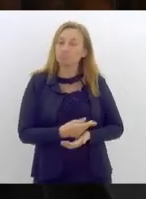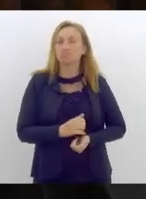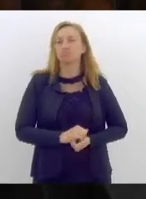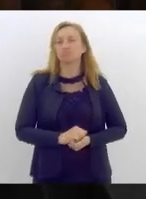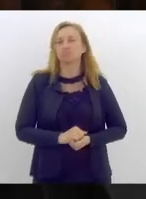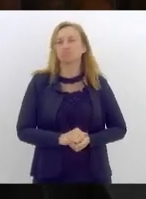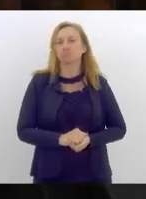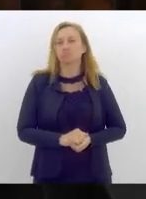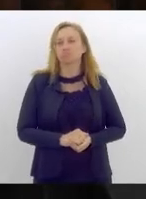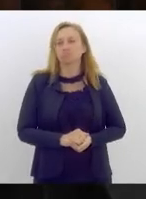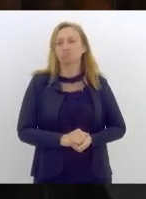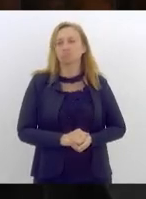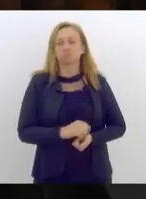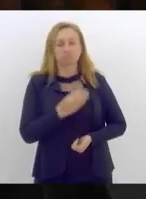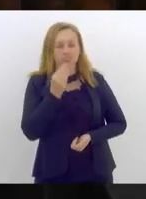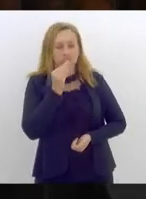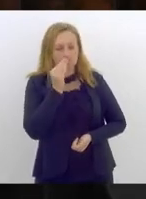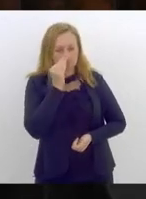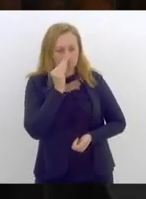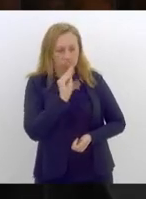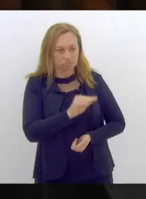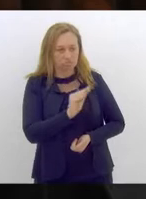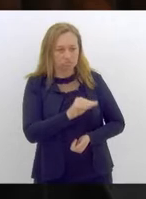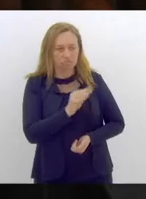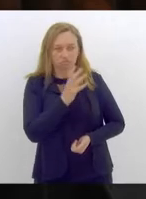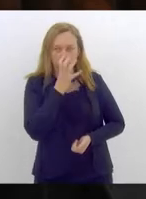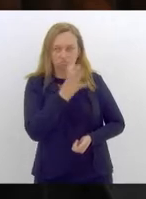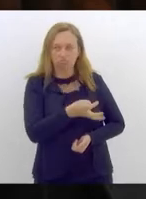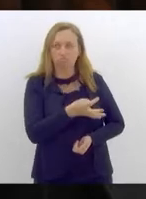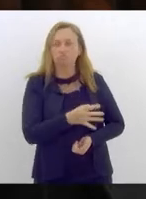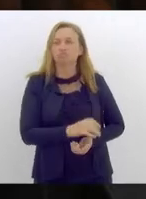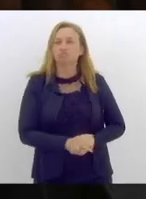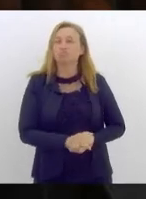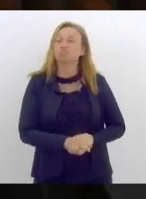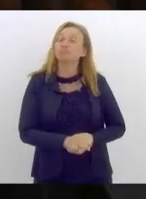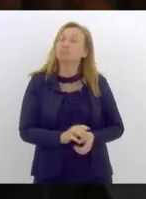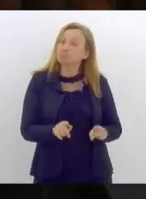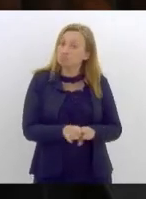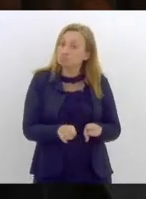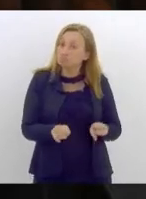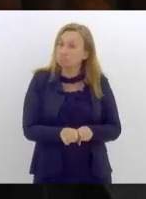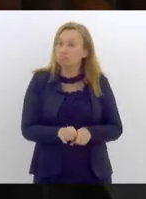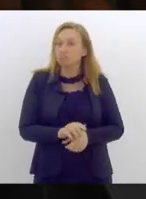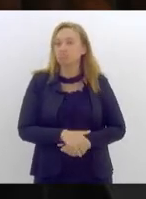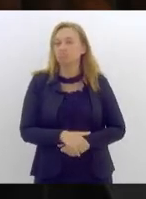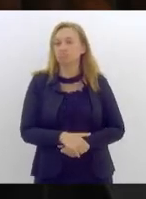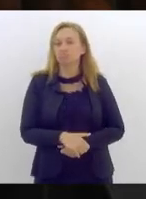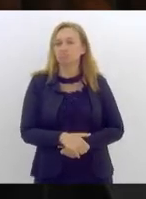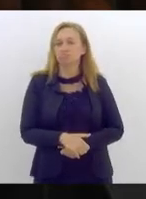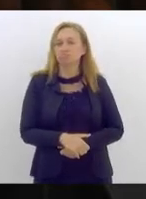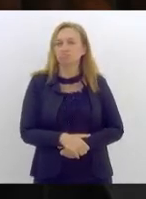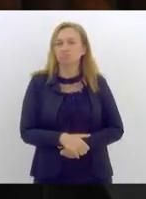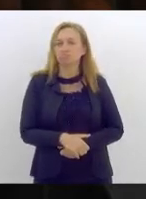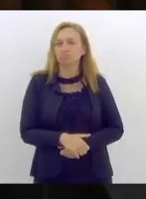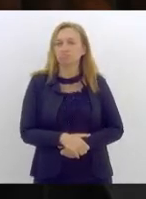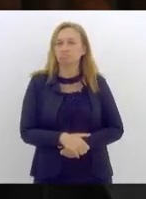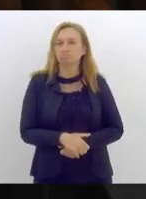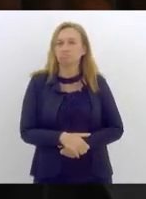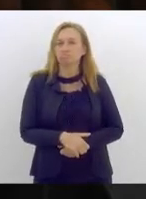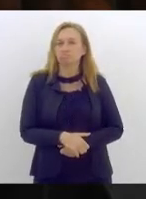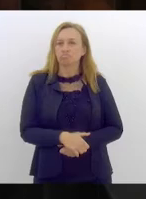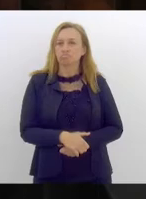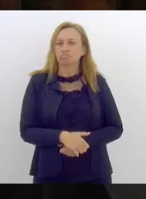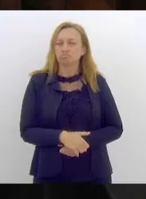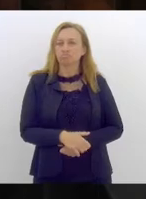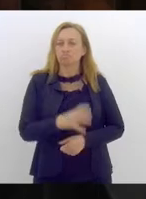e espancou rejeitou a denúncia e ainda mais determinou que